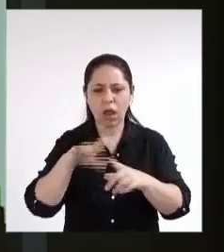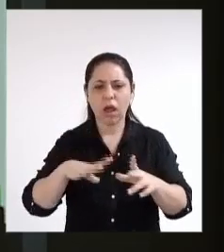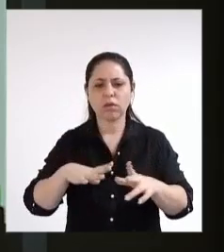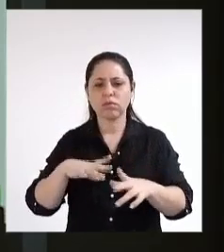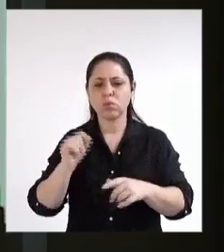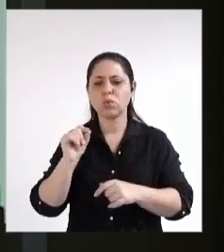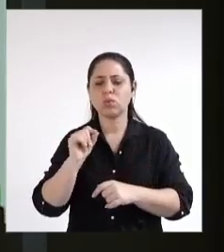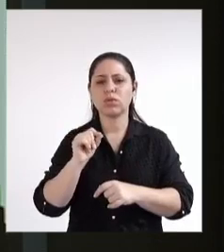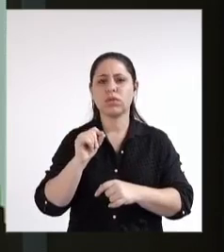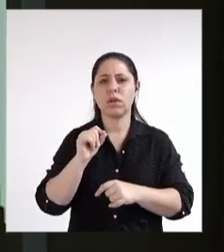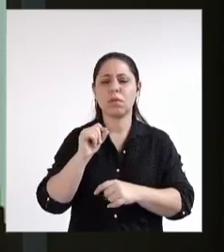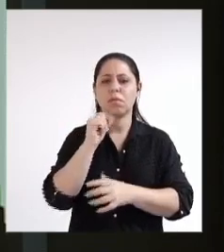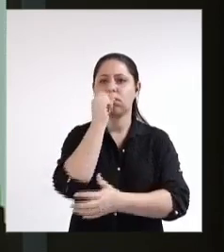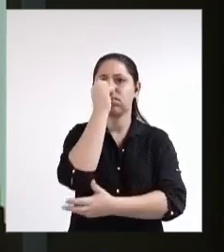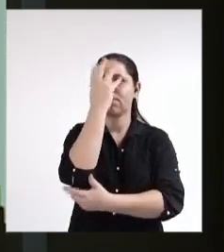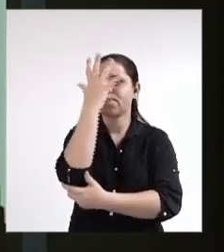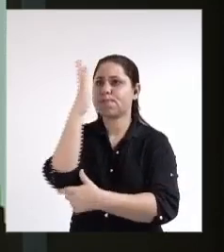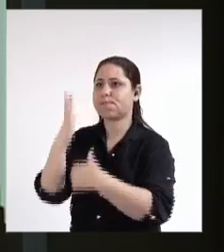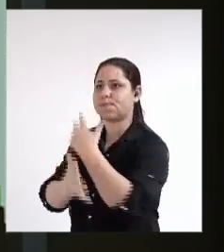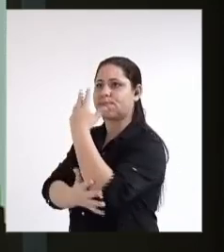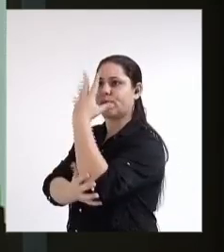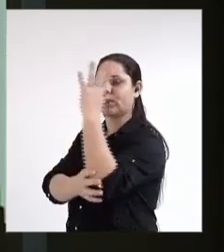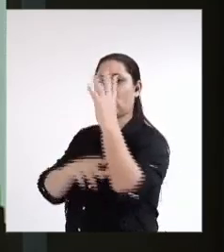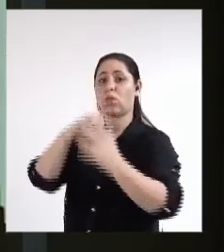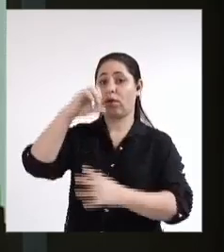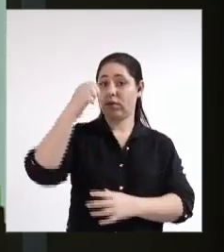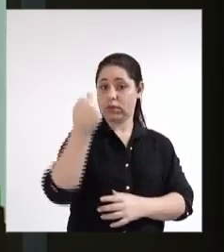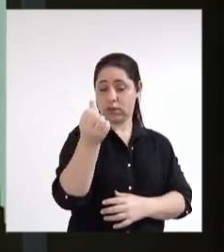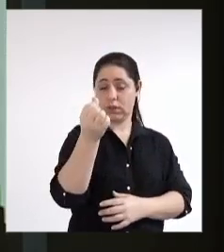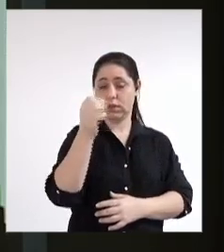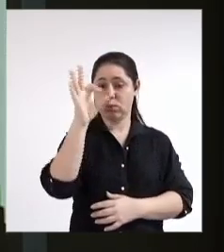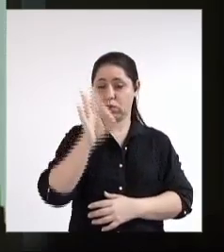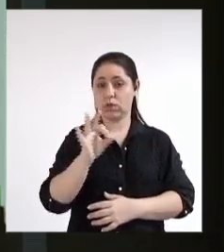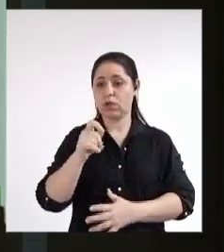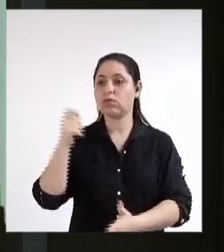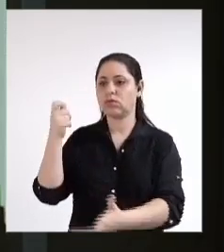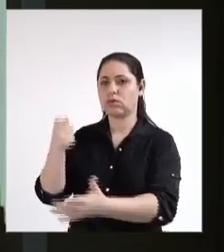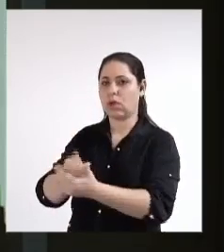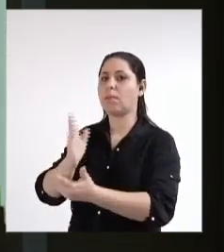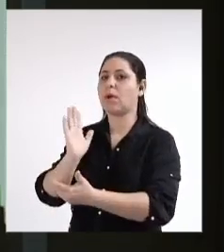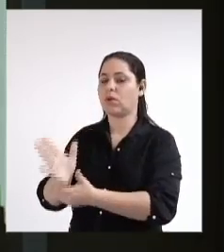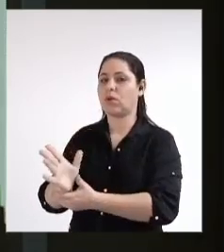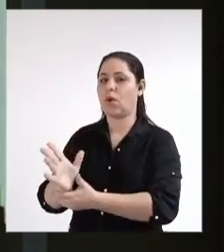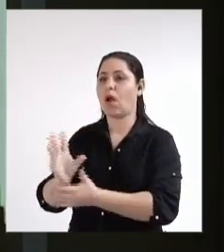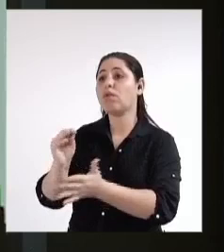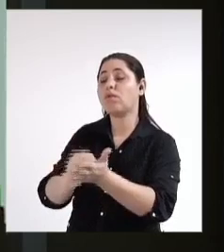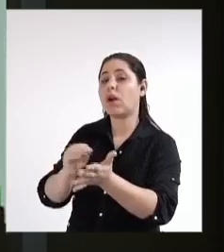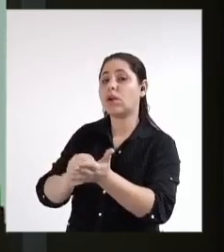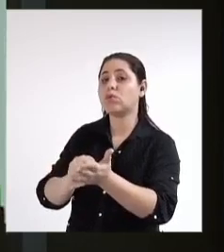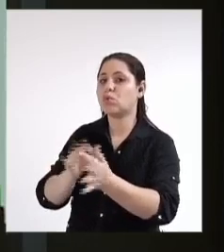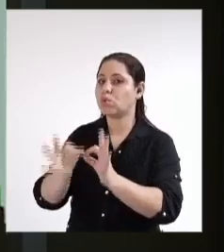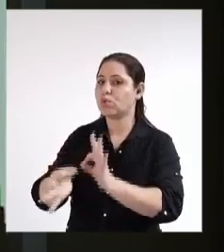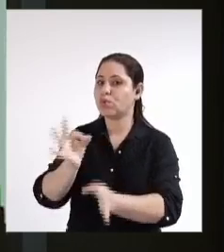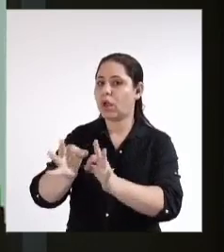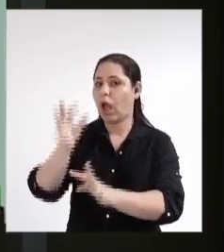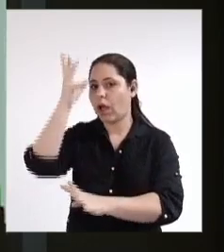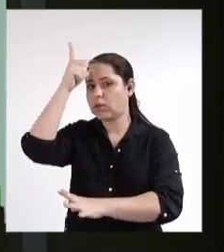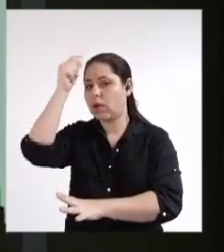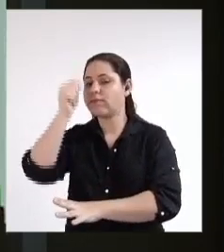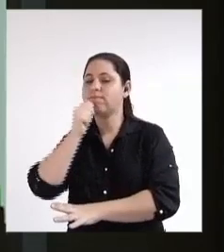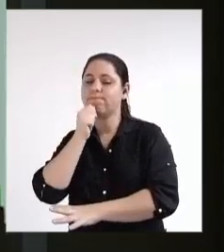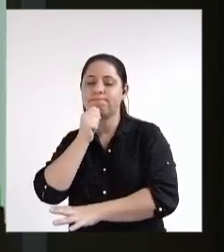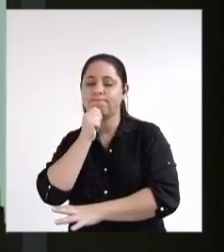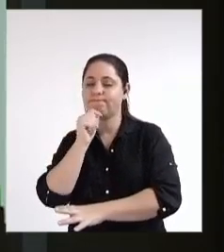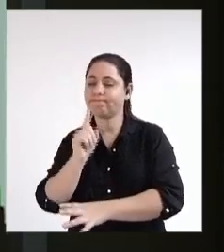tá 96% este já está indenizado o que falta está em juízo então quase 100% dessa